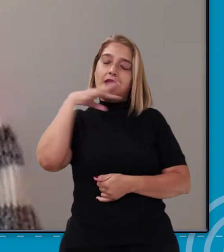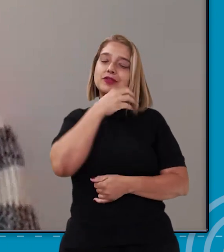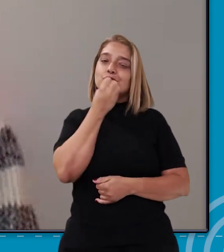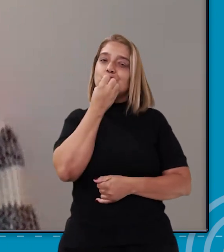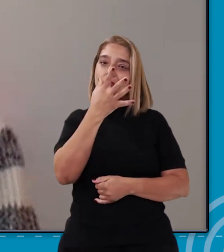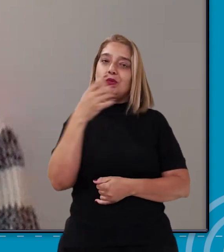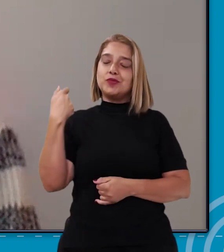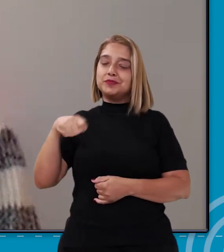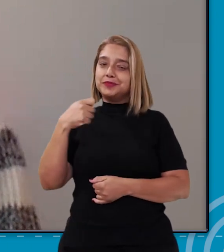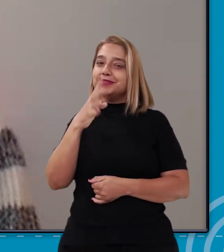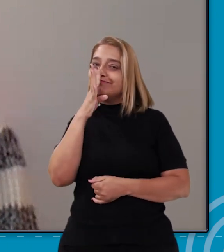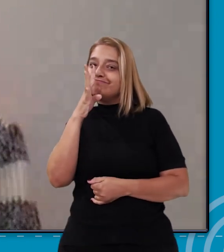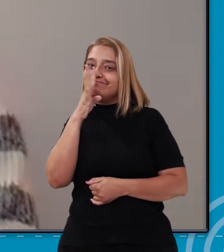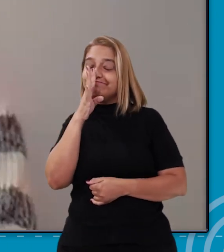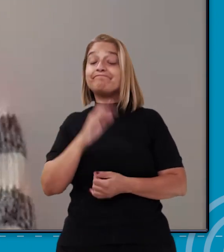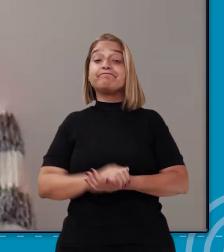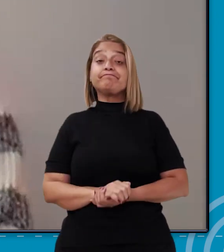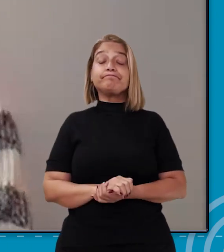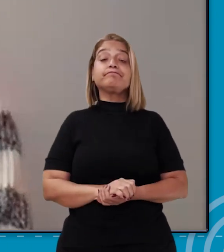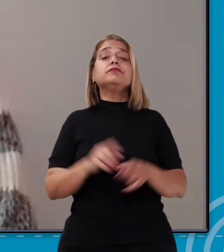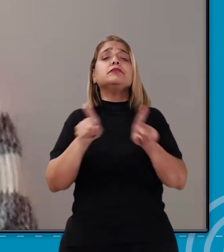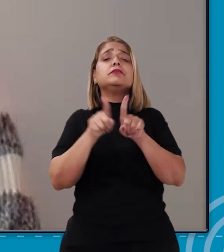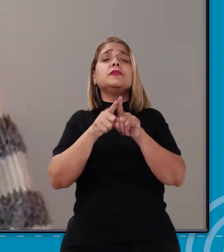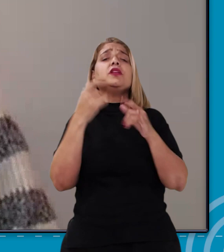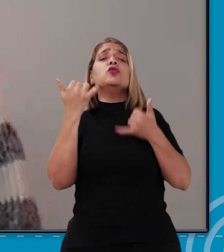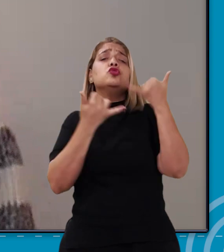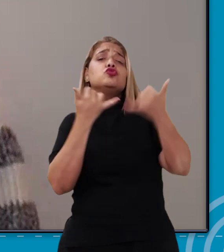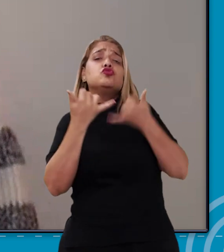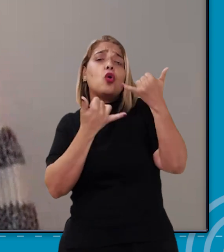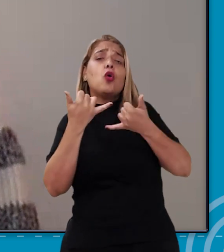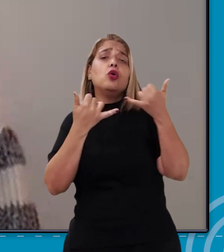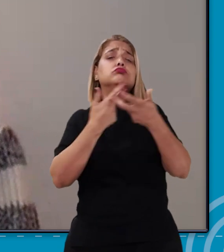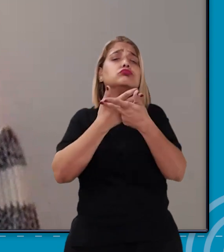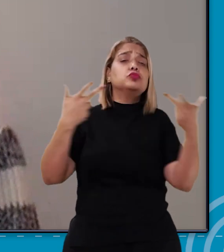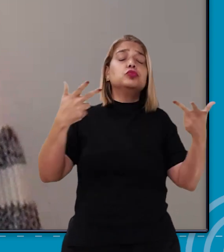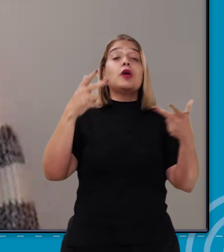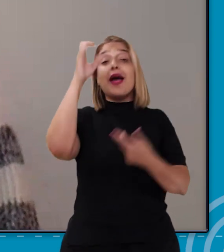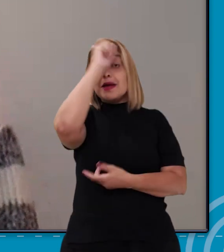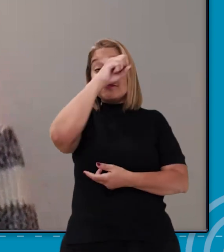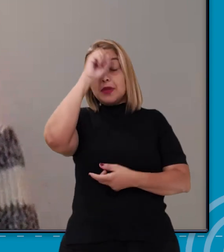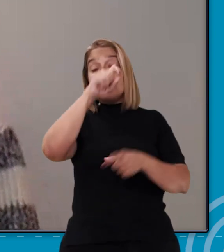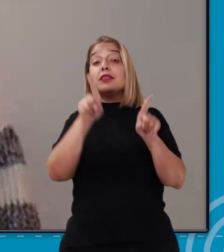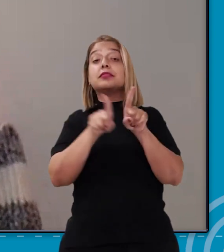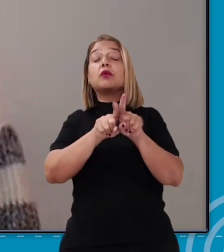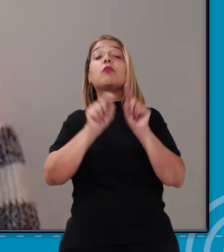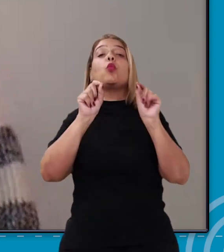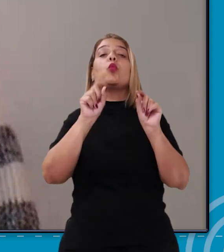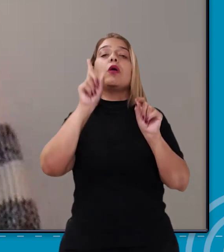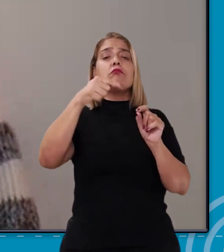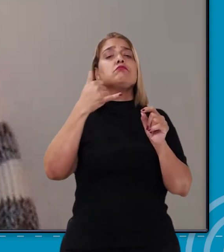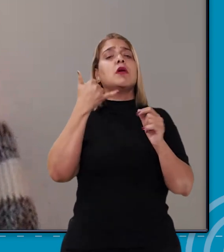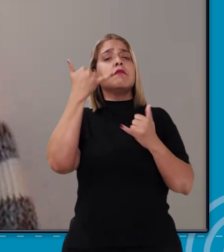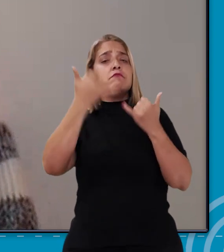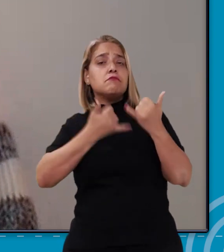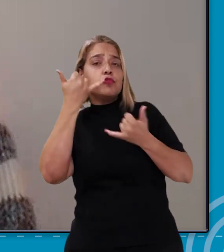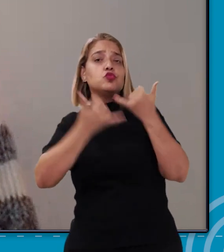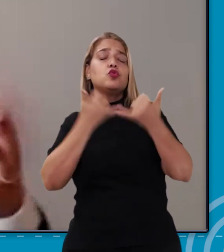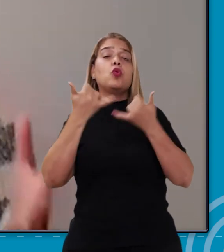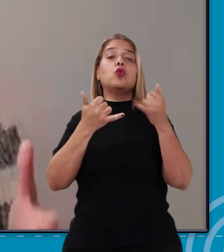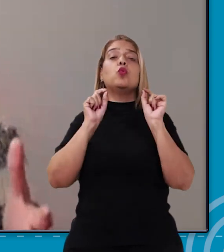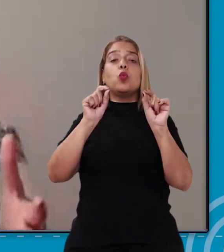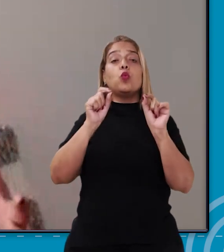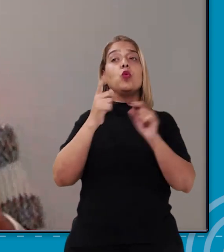acho que vale a pena dar uma olhada. Agora, falando também dos jogos que alfabetizam, né? Os jogos, eles podem ser